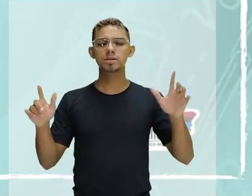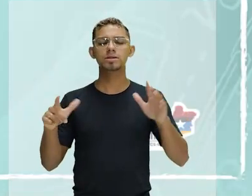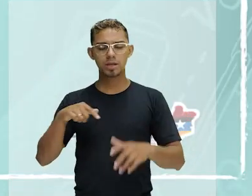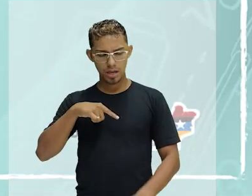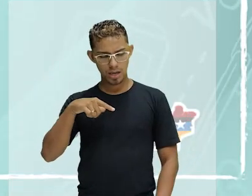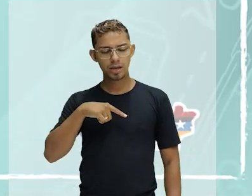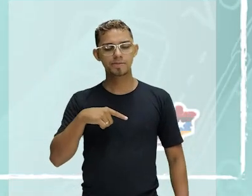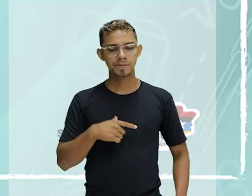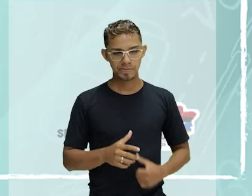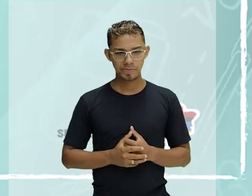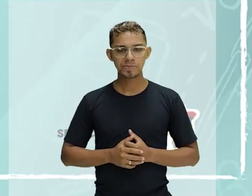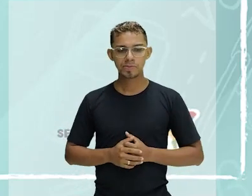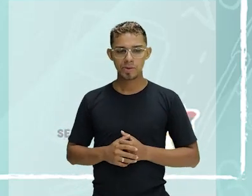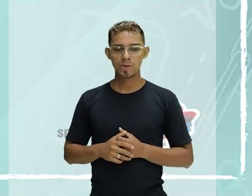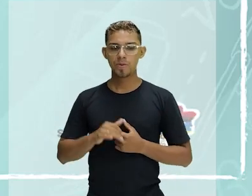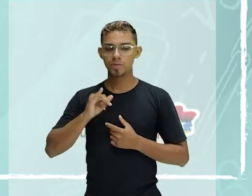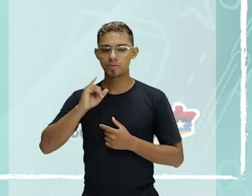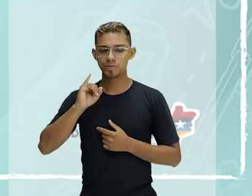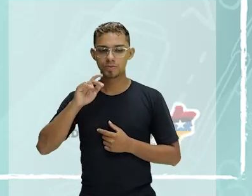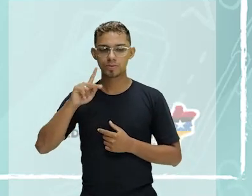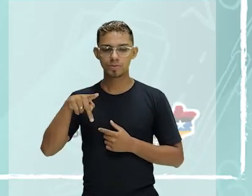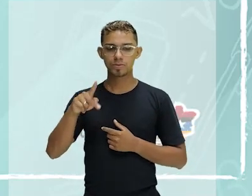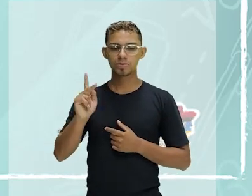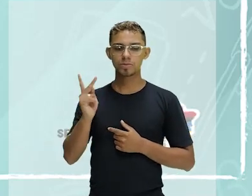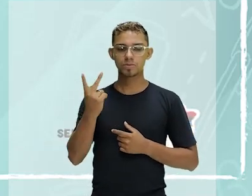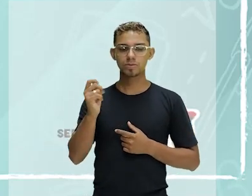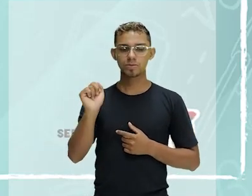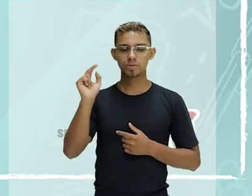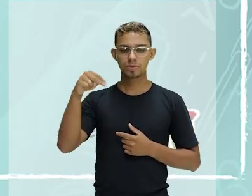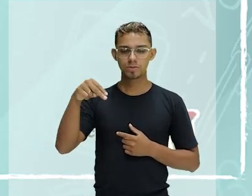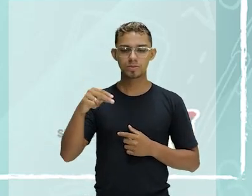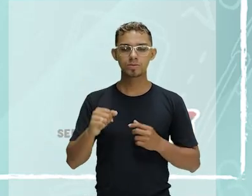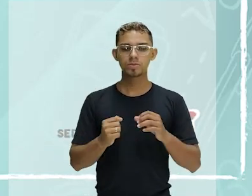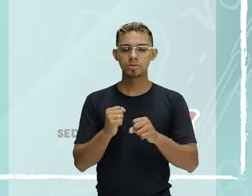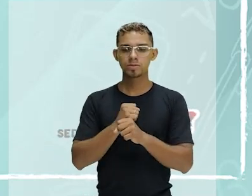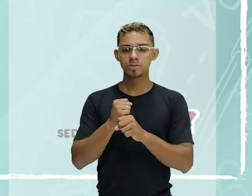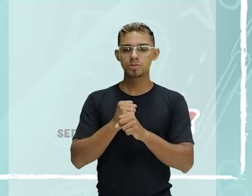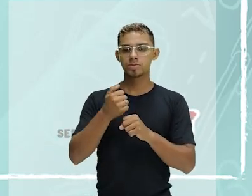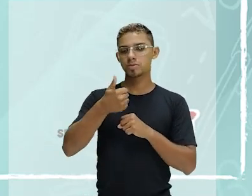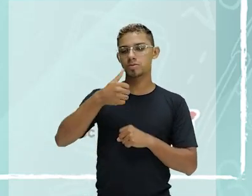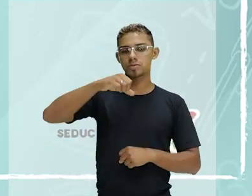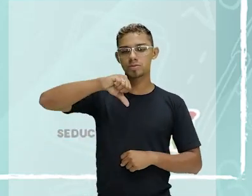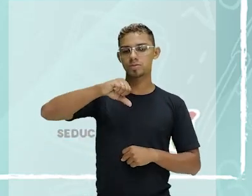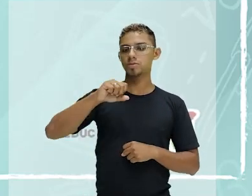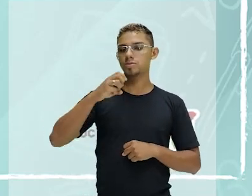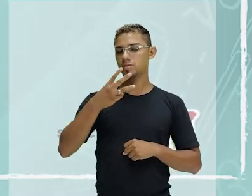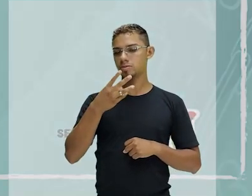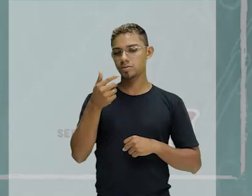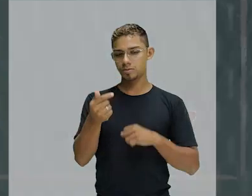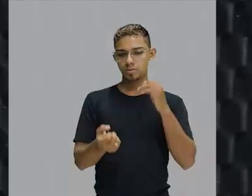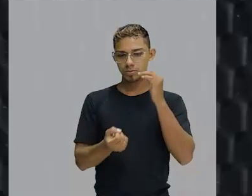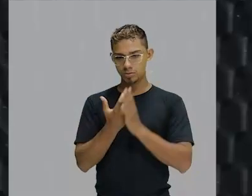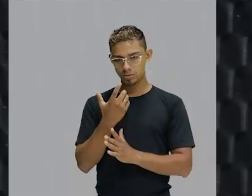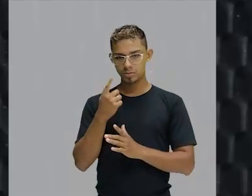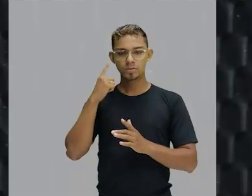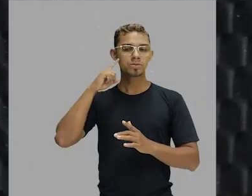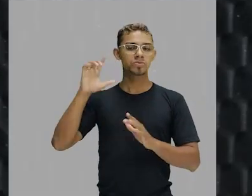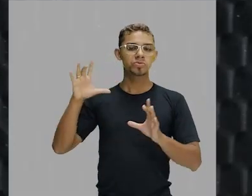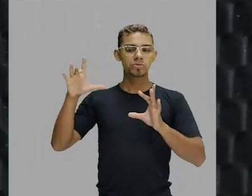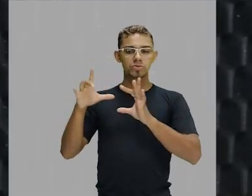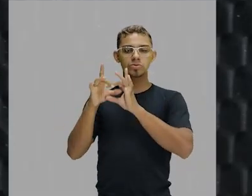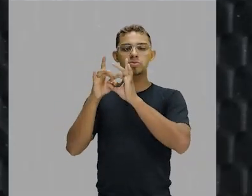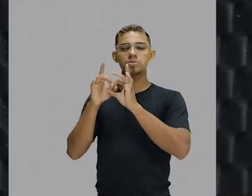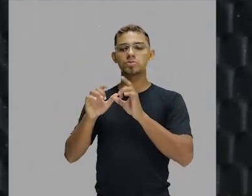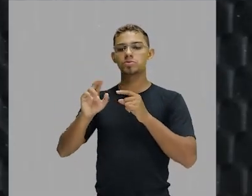IFAM, ele foi criado em 1937 e ele está subordinado à Unesco. Ou seja, para que o IFAM consiga resolver